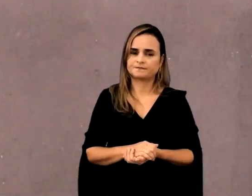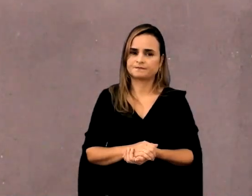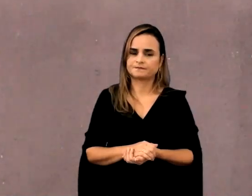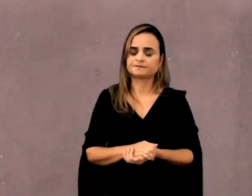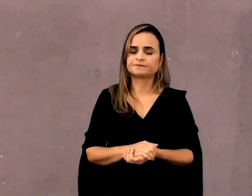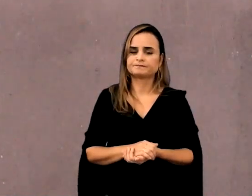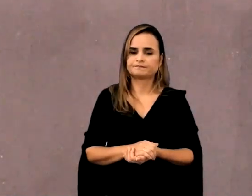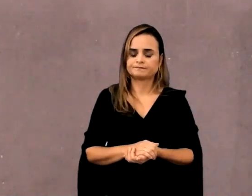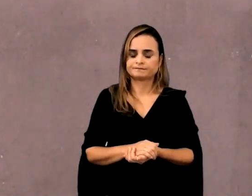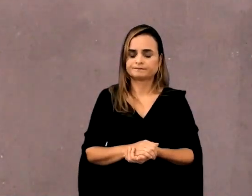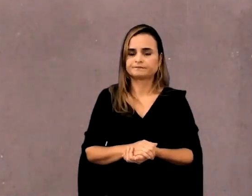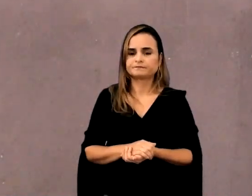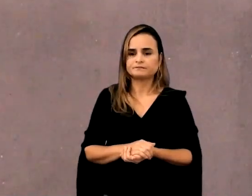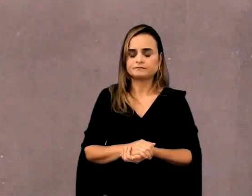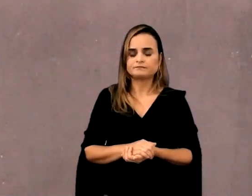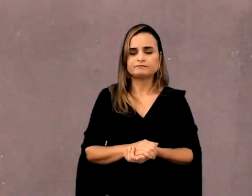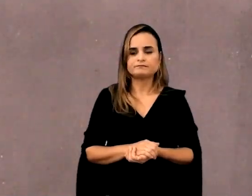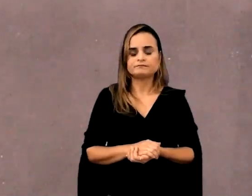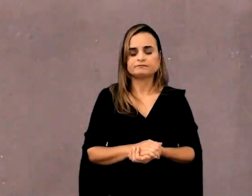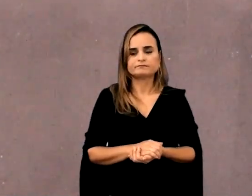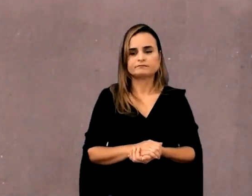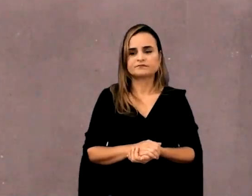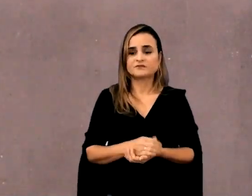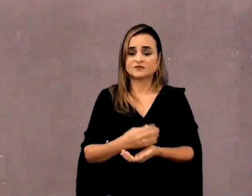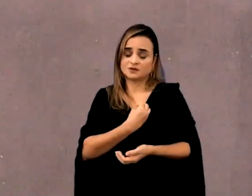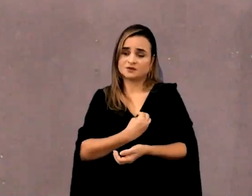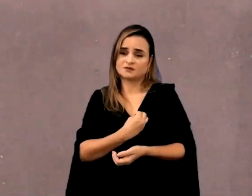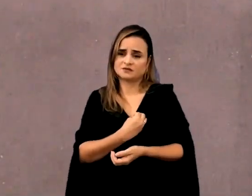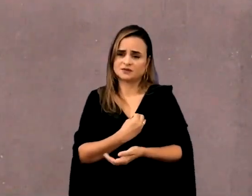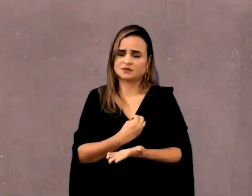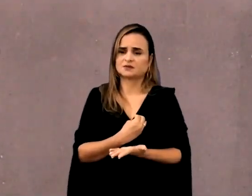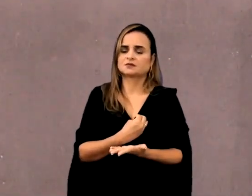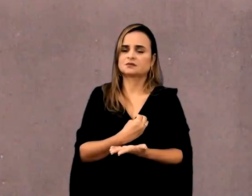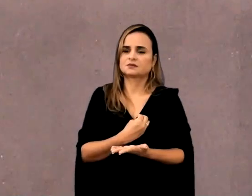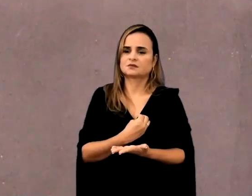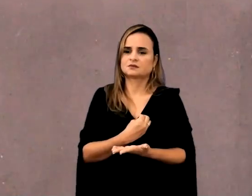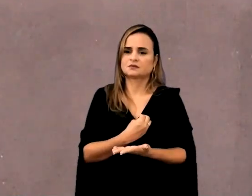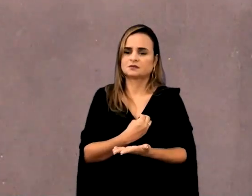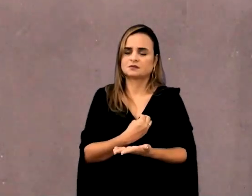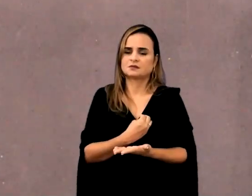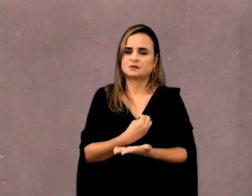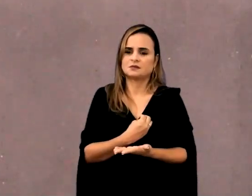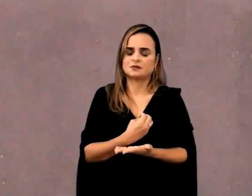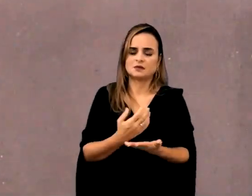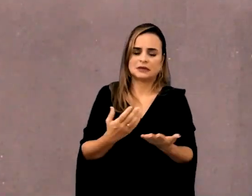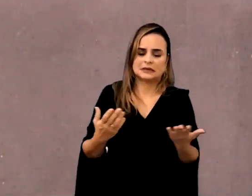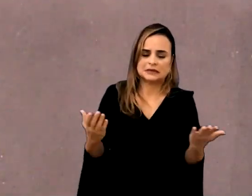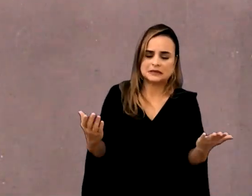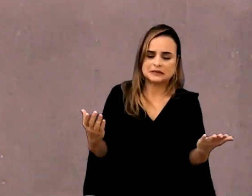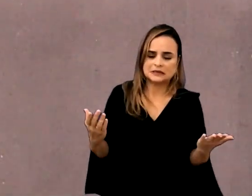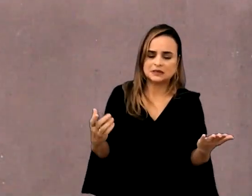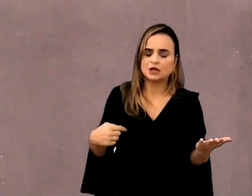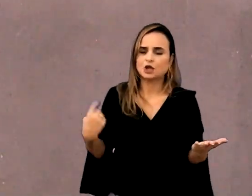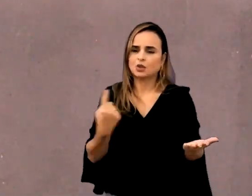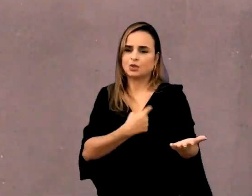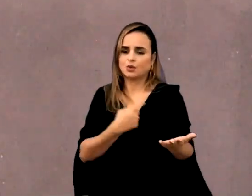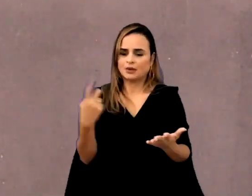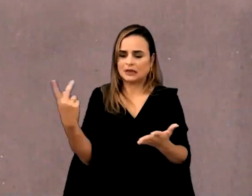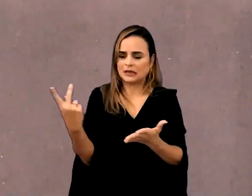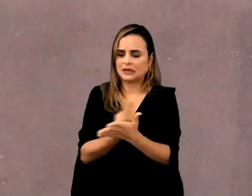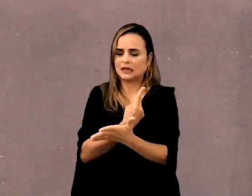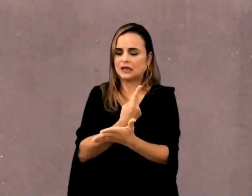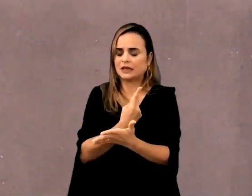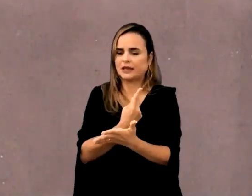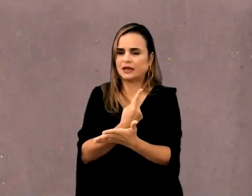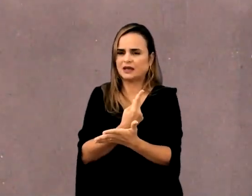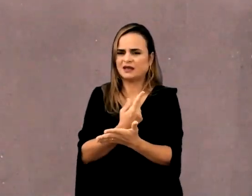Ele de forma nenhuma, mesmo naqueles momentos da nossa vida que nós decepcionamos ao nosso Deus, nós não